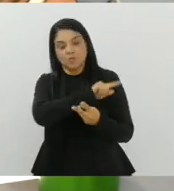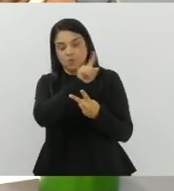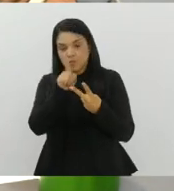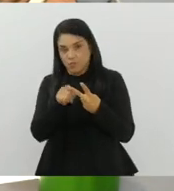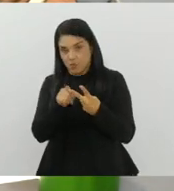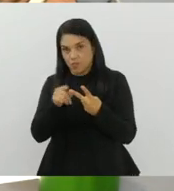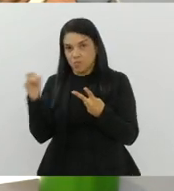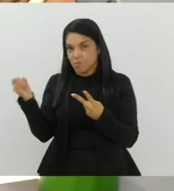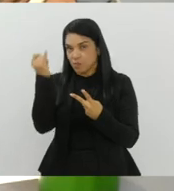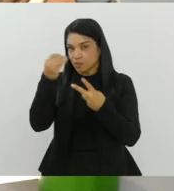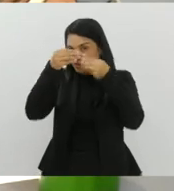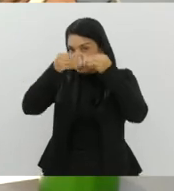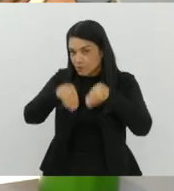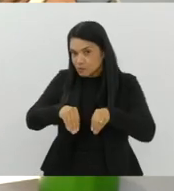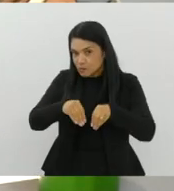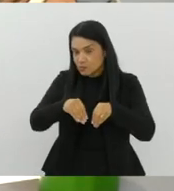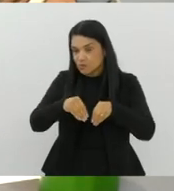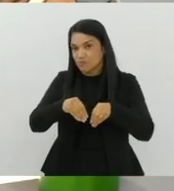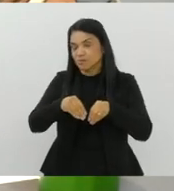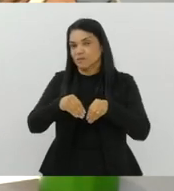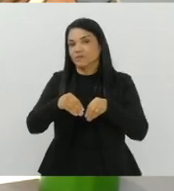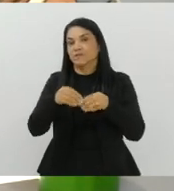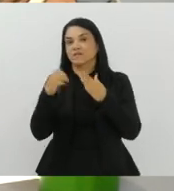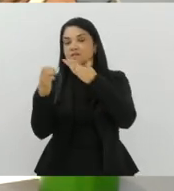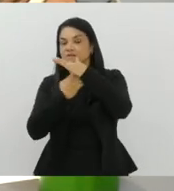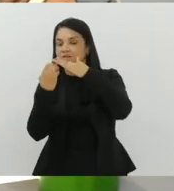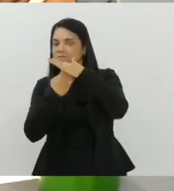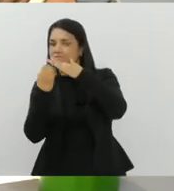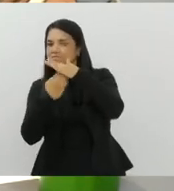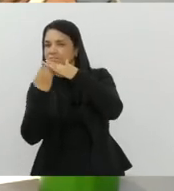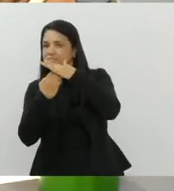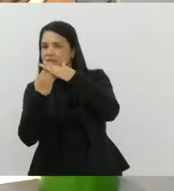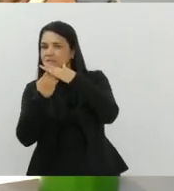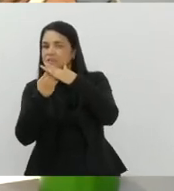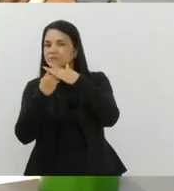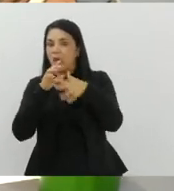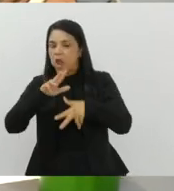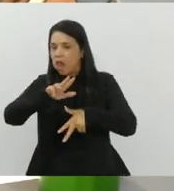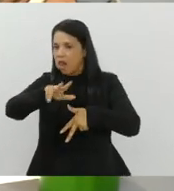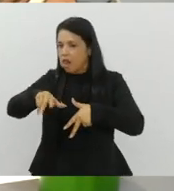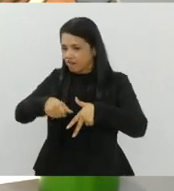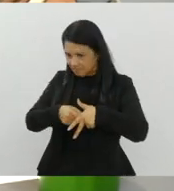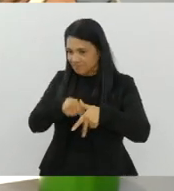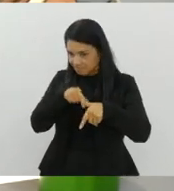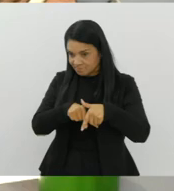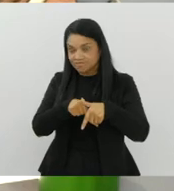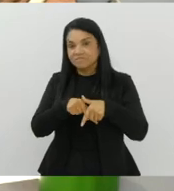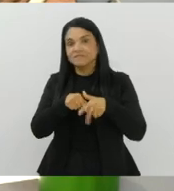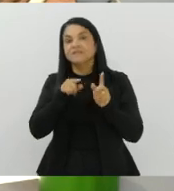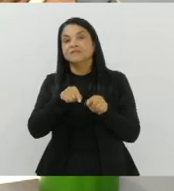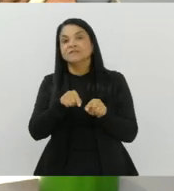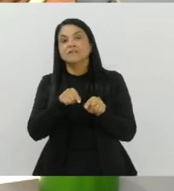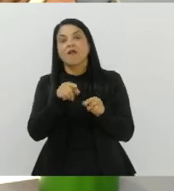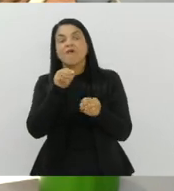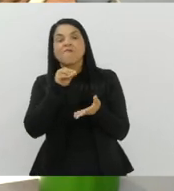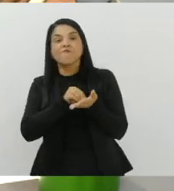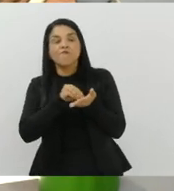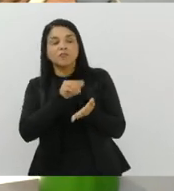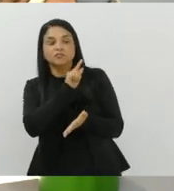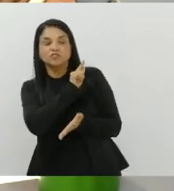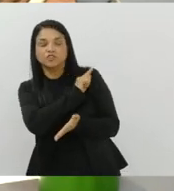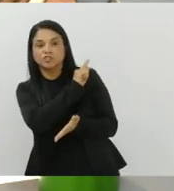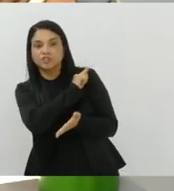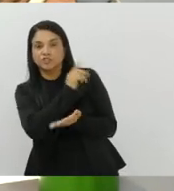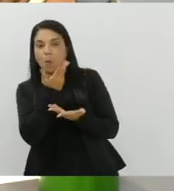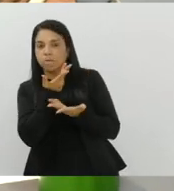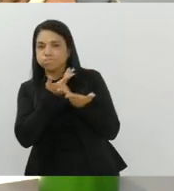da questão dos prejuízos, as operadoras sempre falam da questão das fraudes. Talvez não seria uma falta de gestão operacional